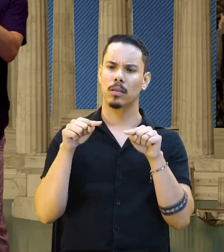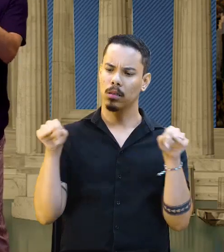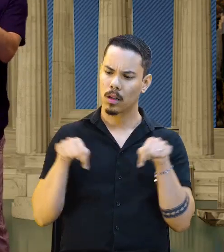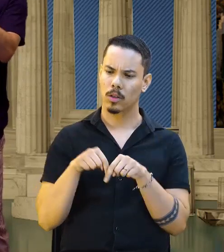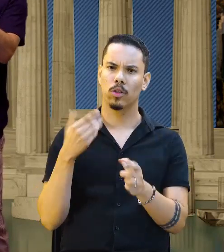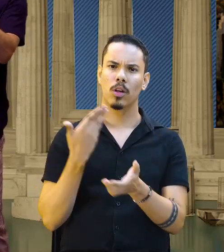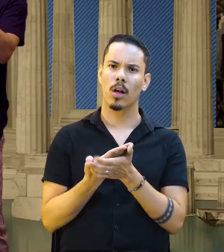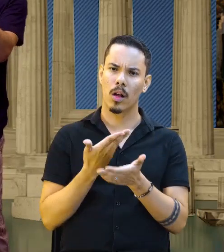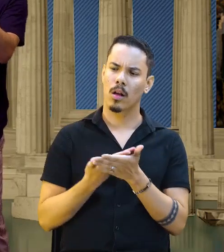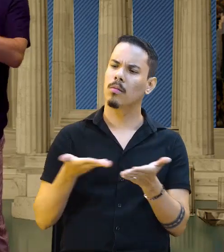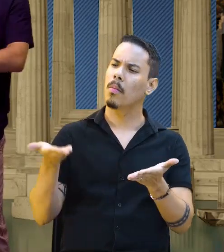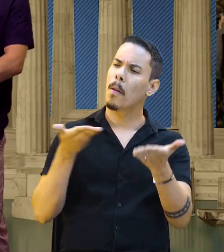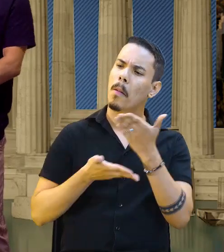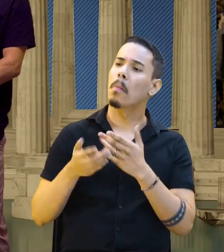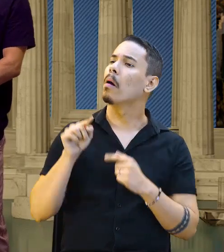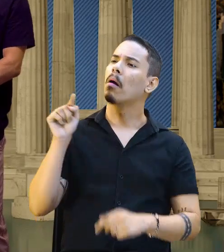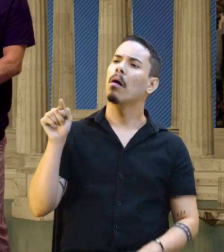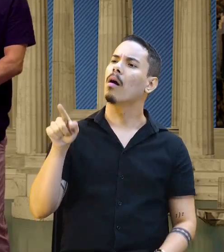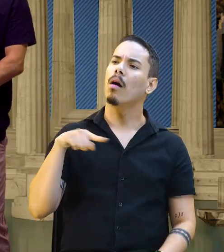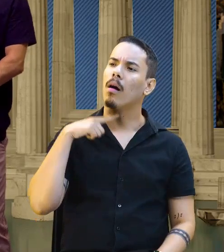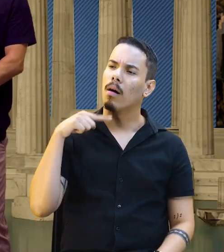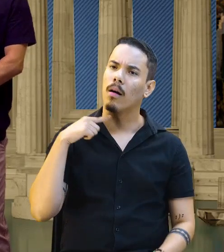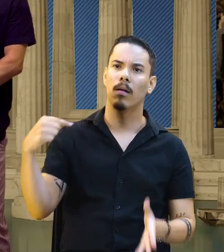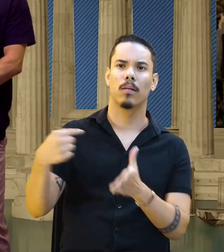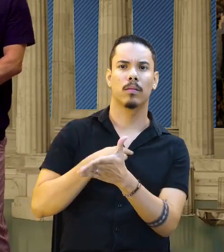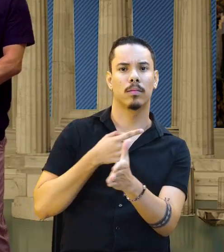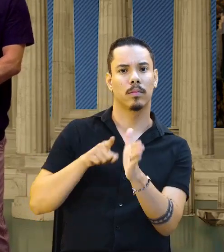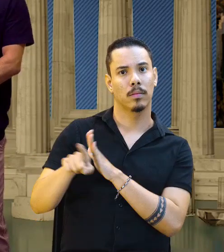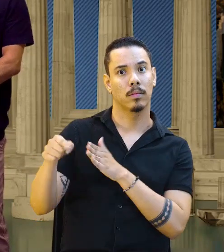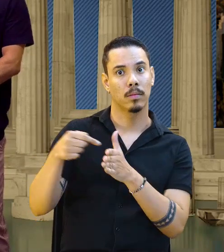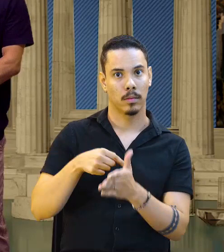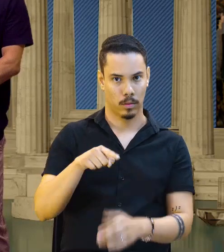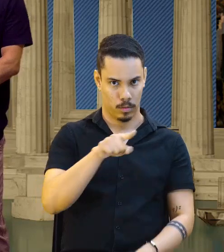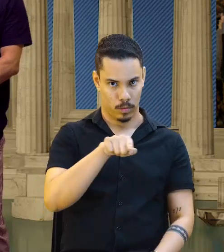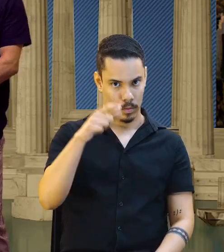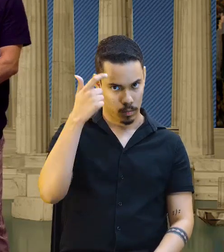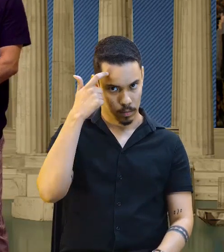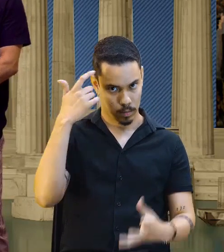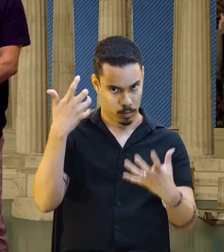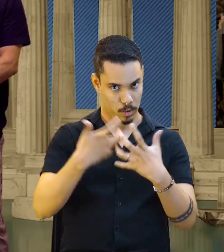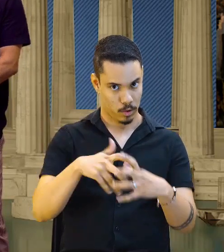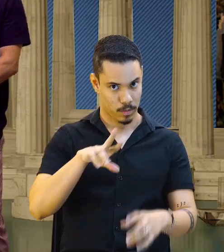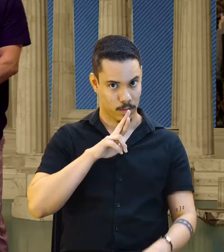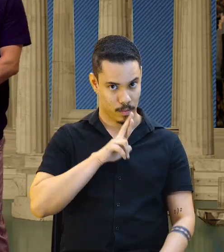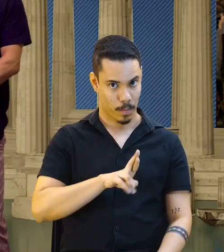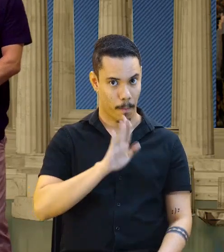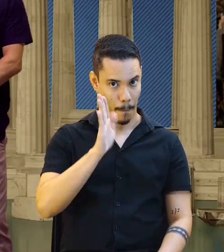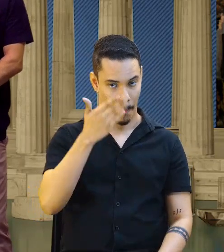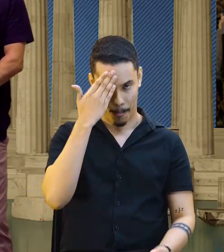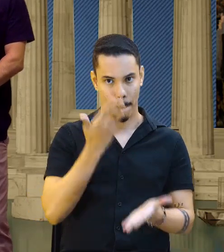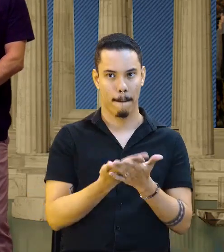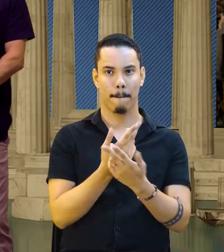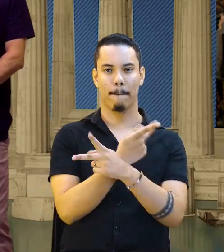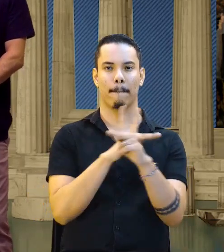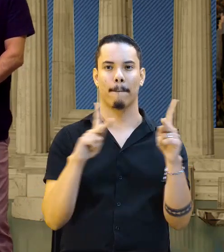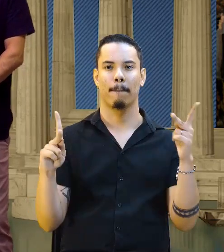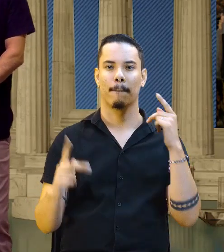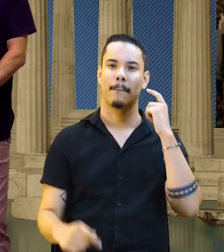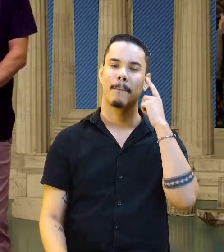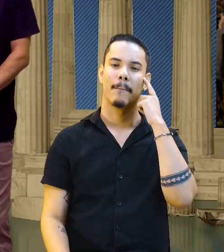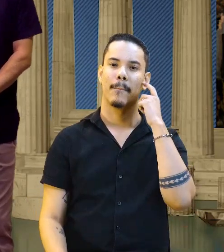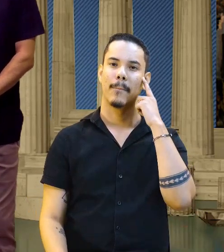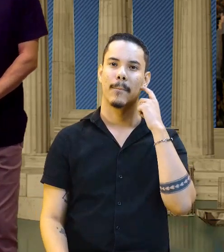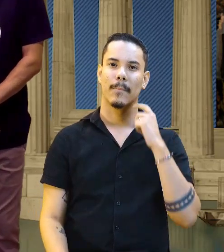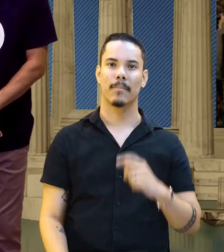Ó. Será que eles filosofaram para responder essa pergunta? Com certeza, eu acredito em vocês. Vamos lá. Se não